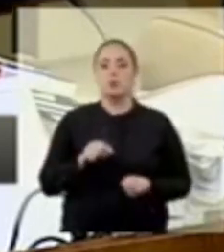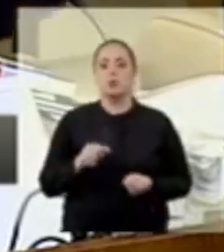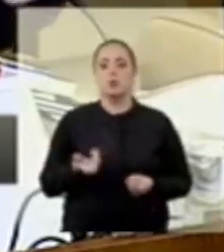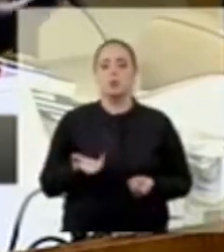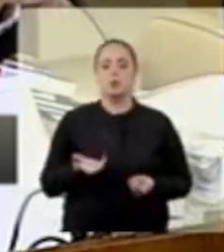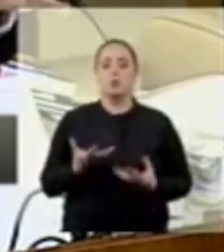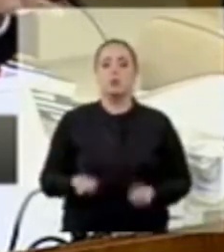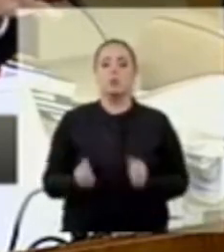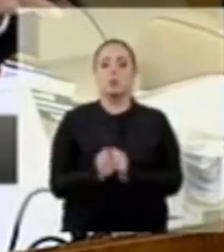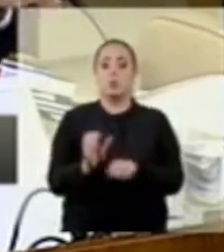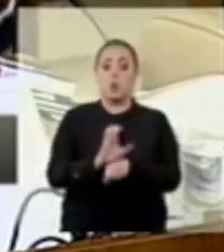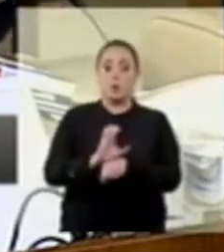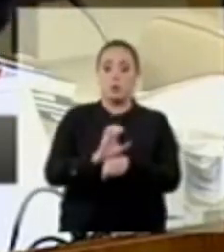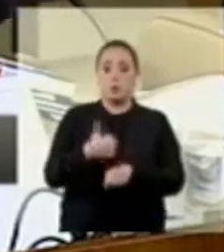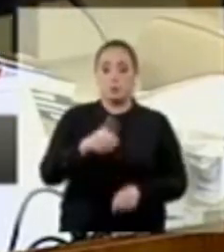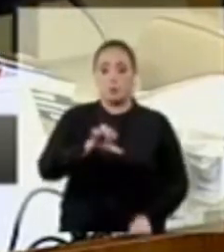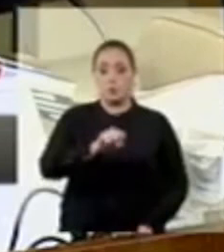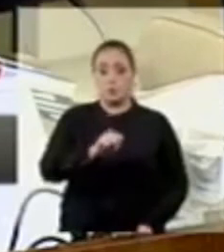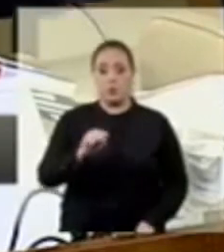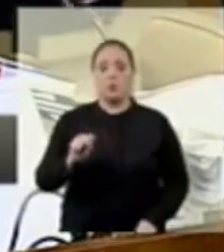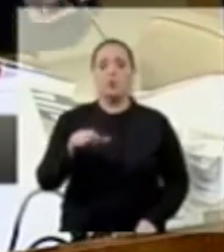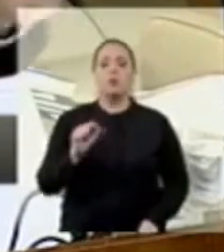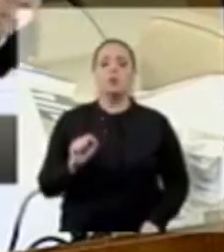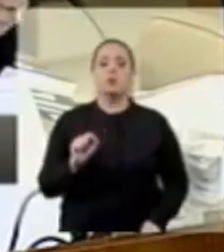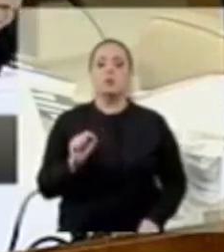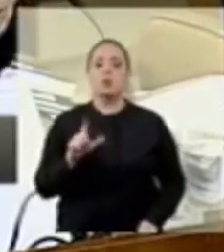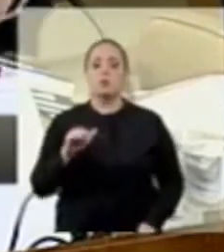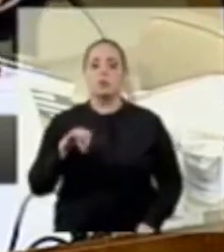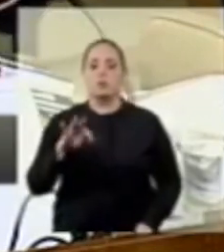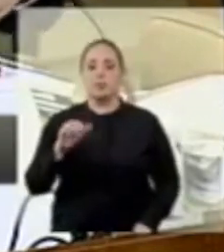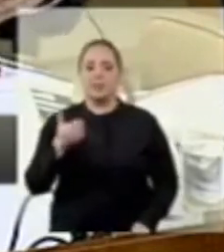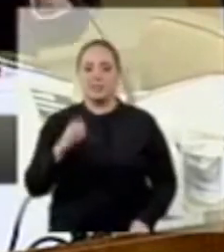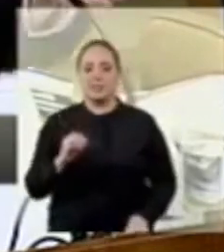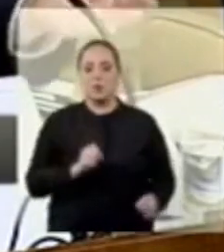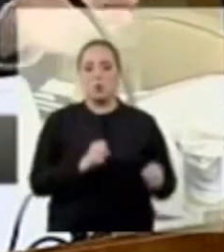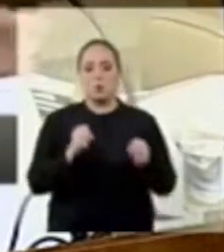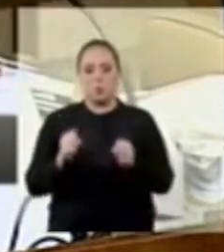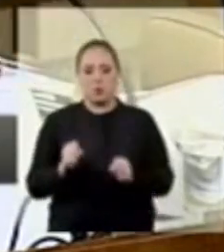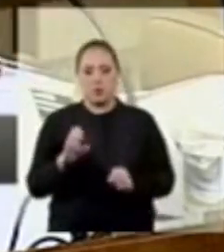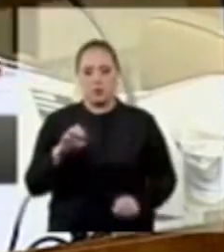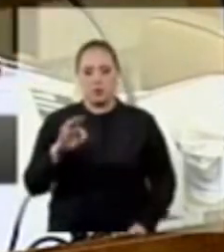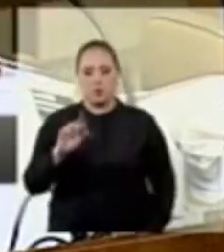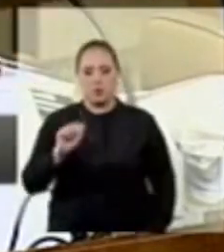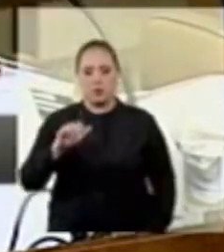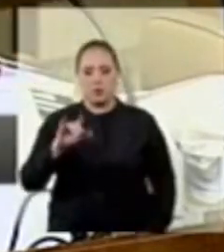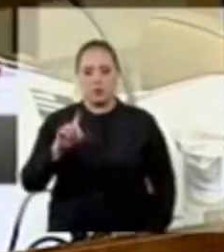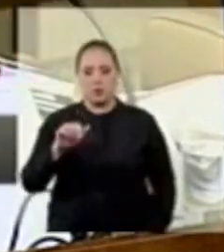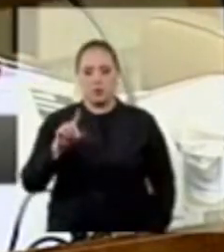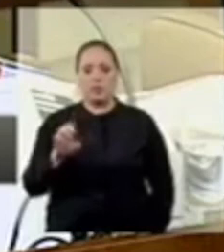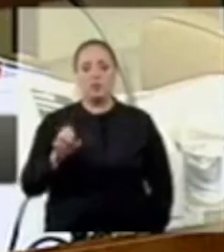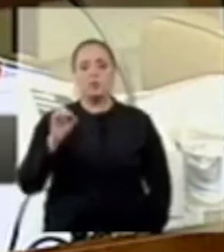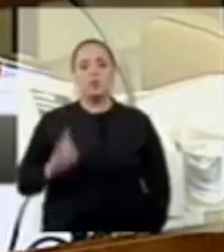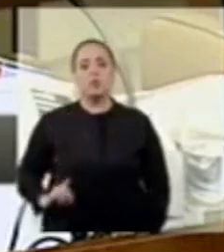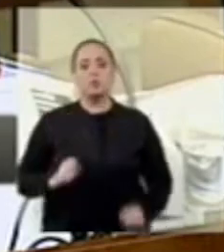constituição de 1988 que é a limitação do poder centralidade dos direitos fundamentais